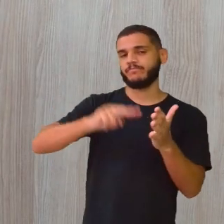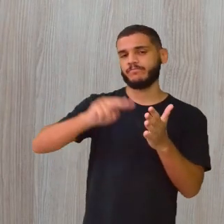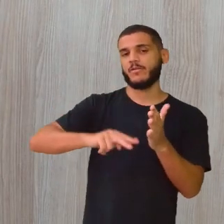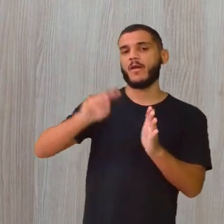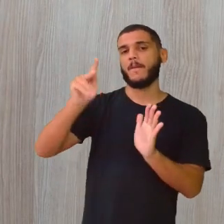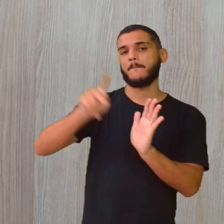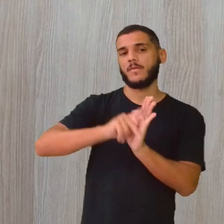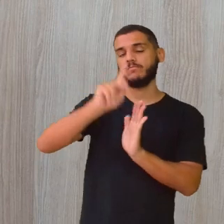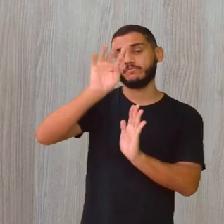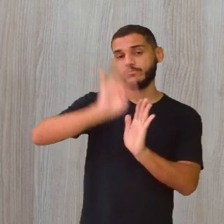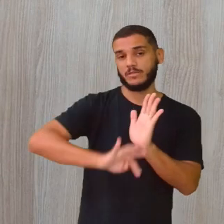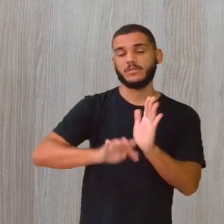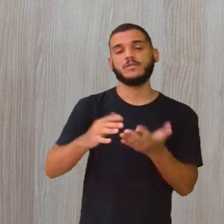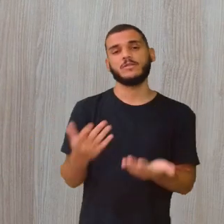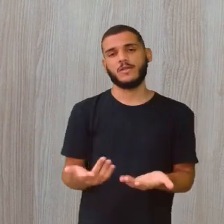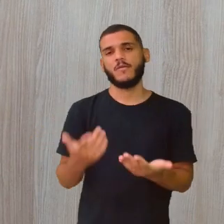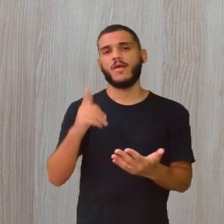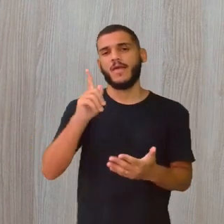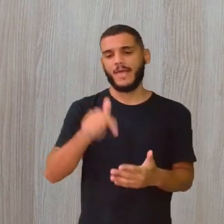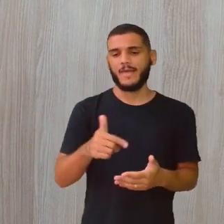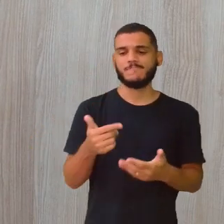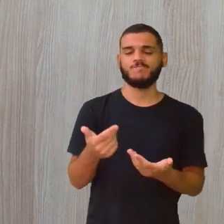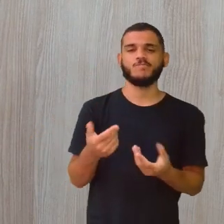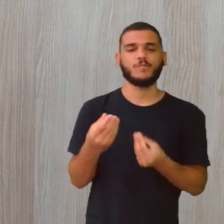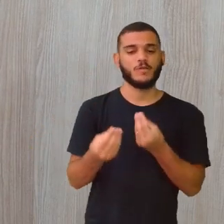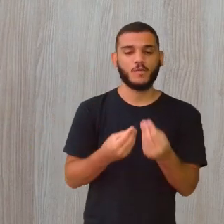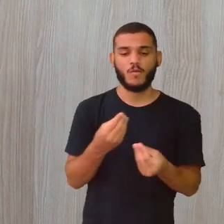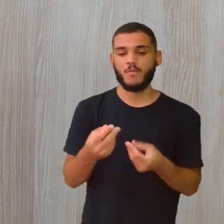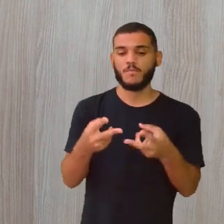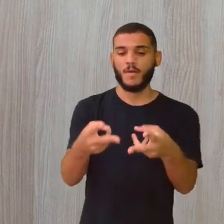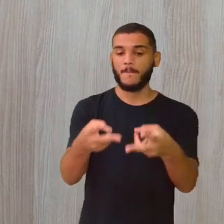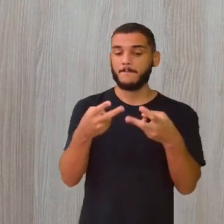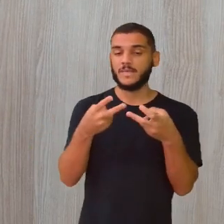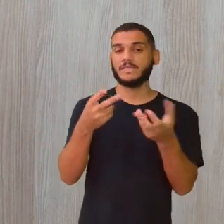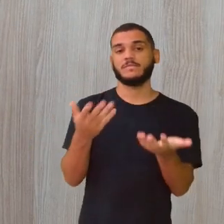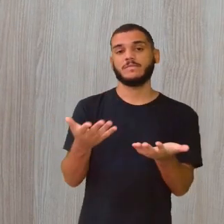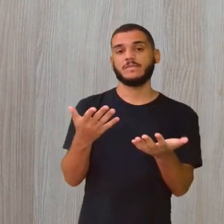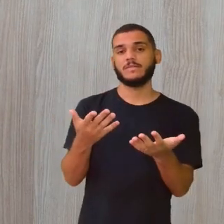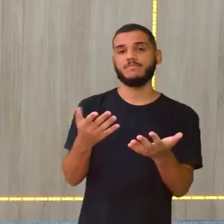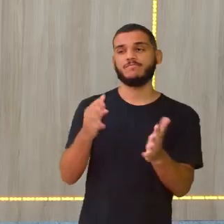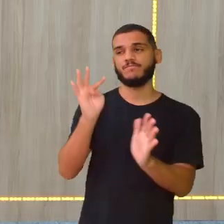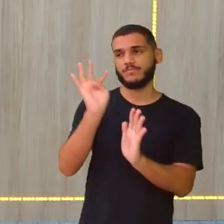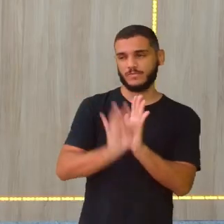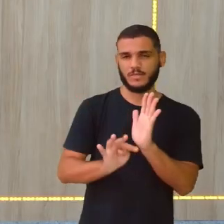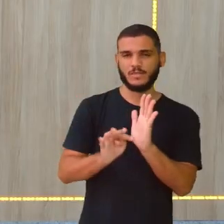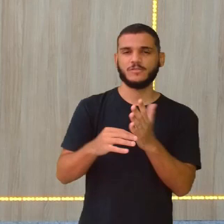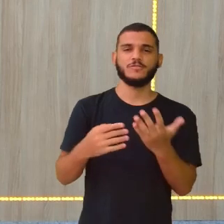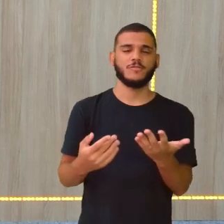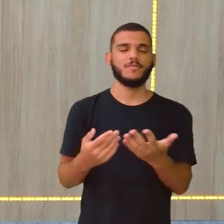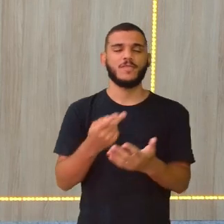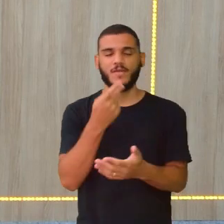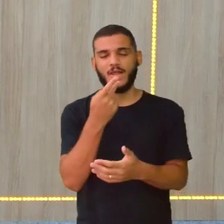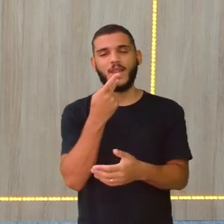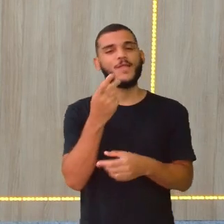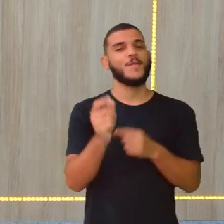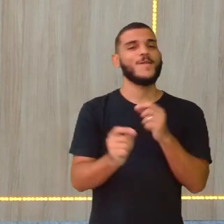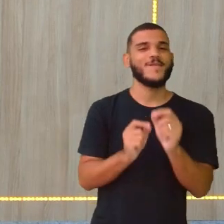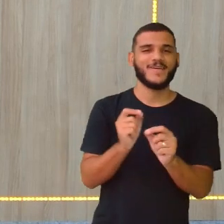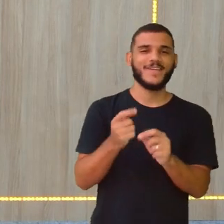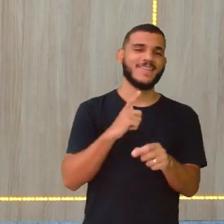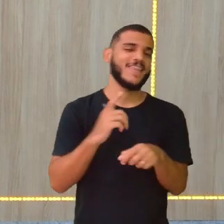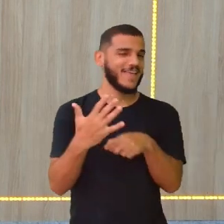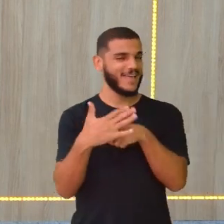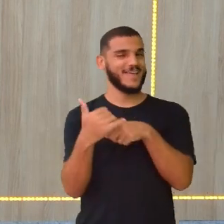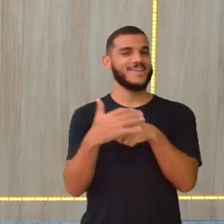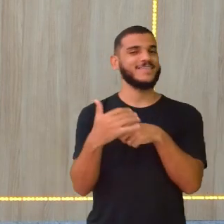do texto. E é assim que funciona a interpretação de texto, né? Isso mesmo, Mili. Mili, tá vendo? Falamos assim com esse